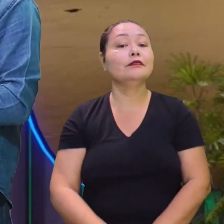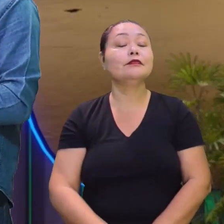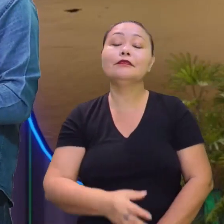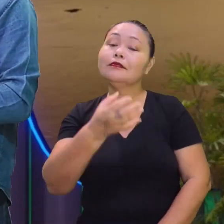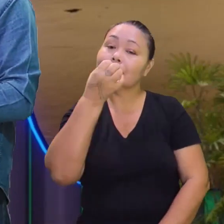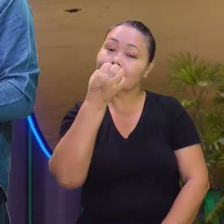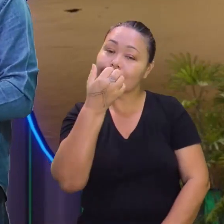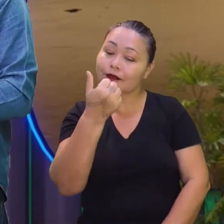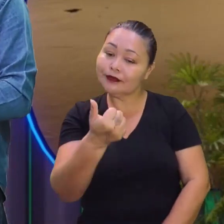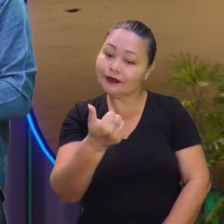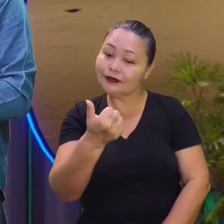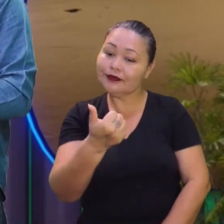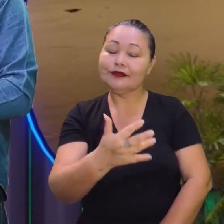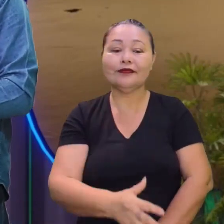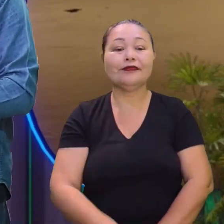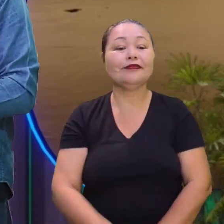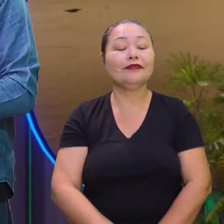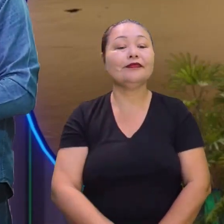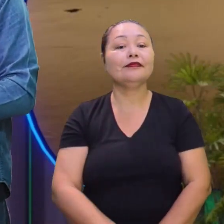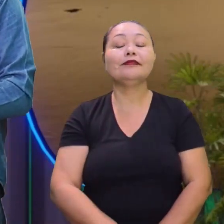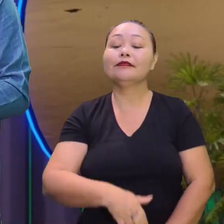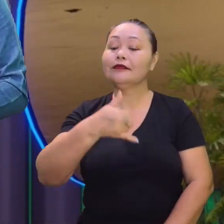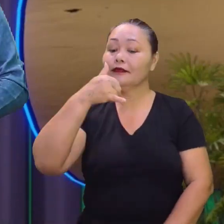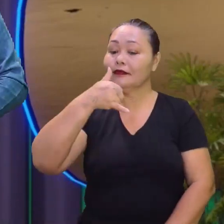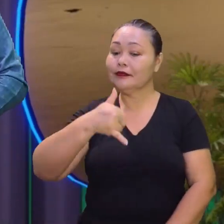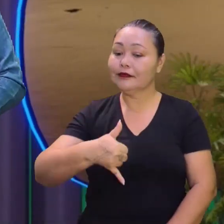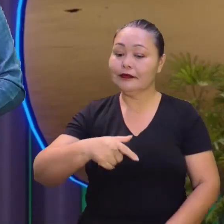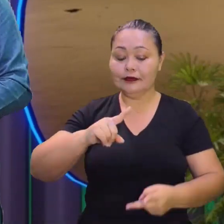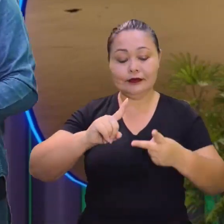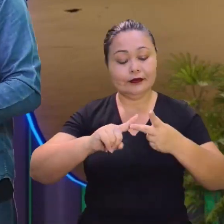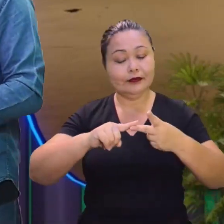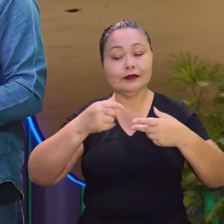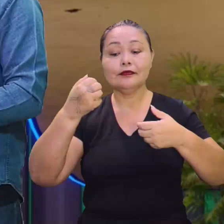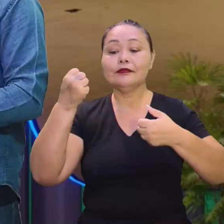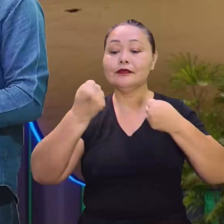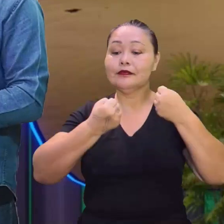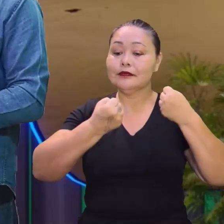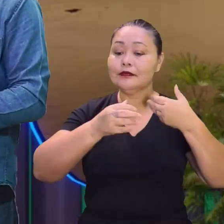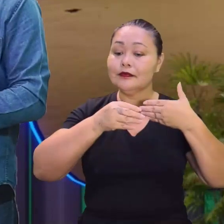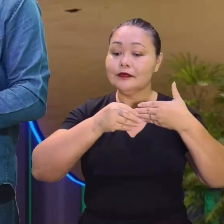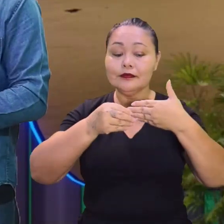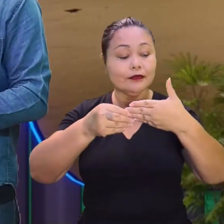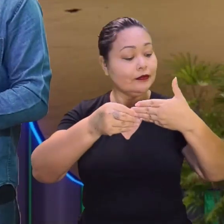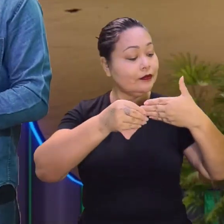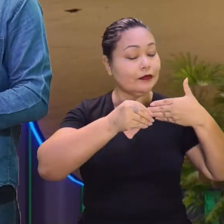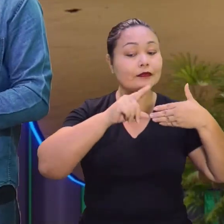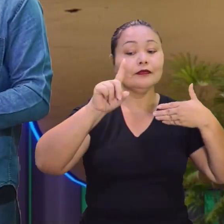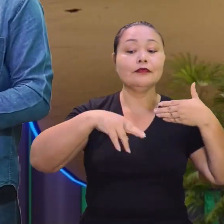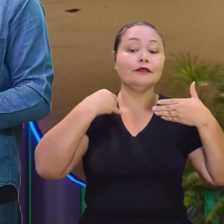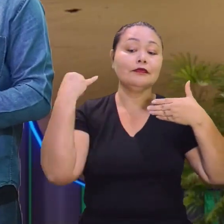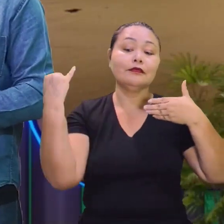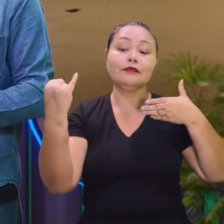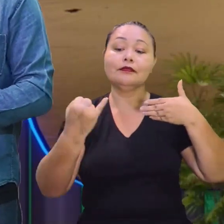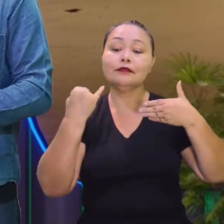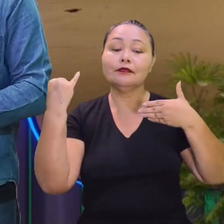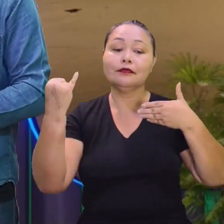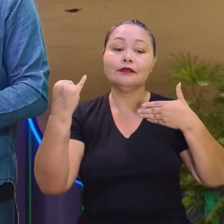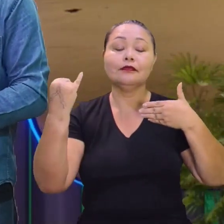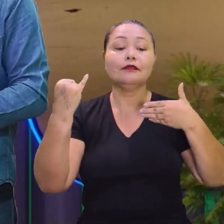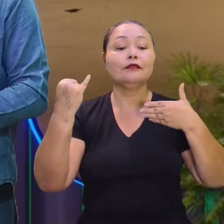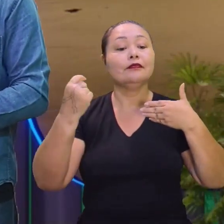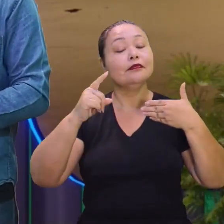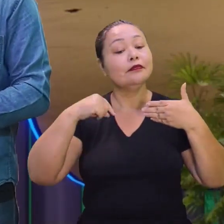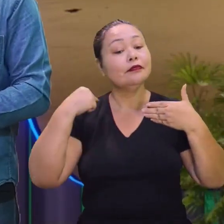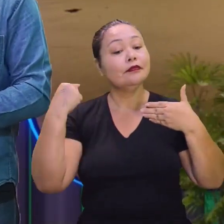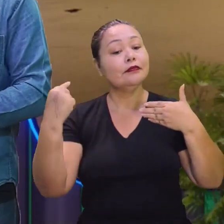isso? Muito bem, falou tudo aí. Então, energia, transporte, é de suma importância, são de suma importância